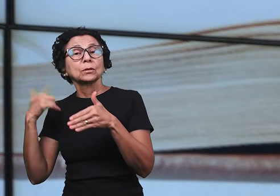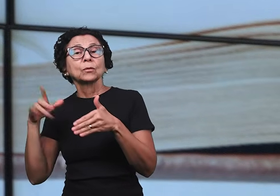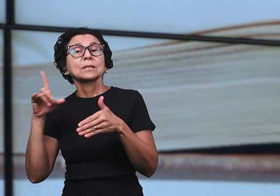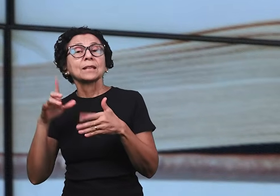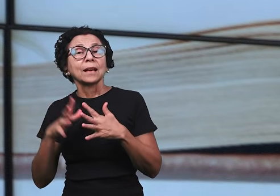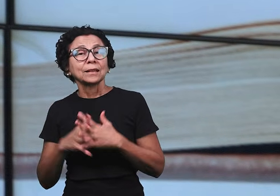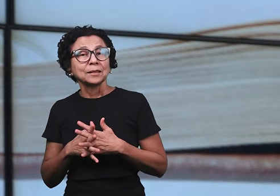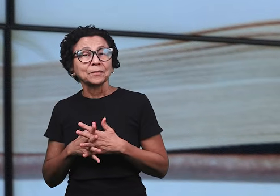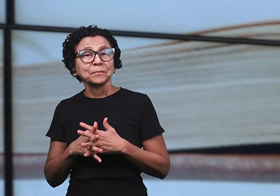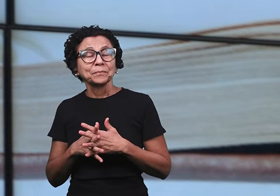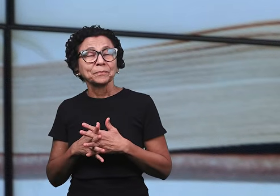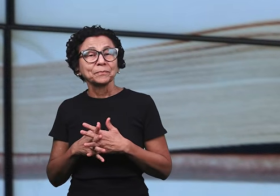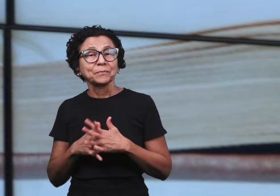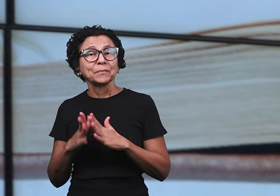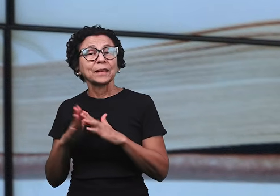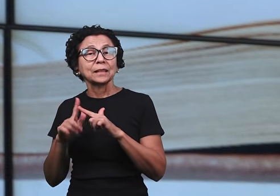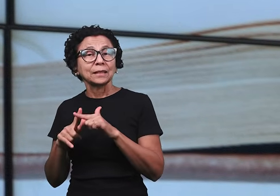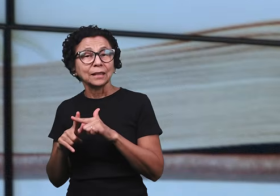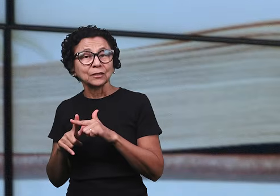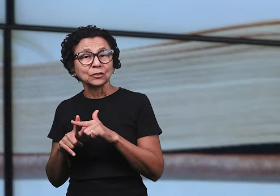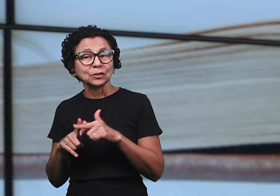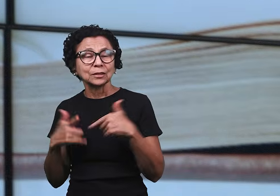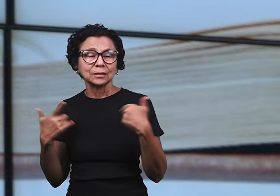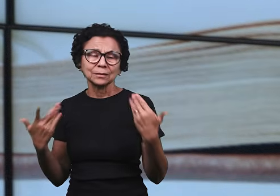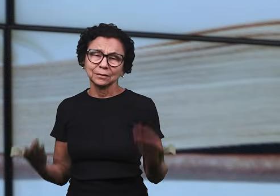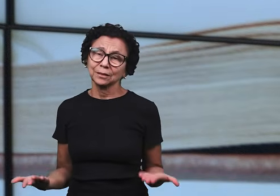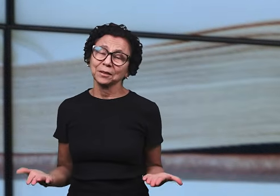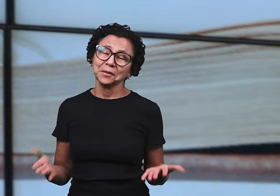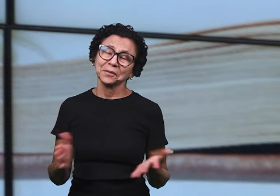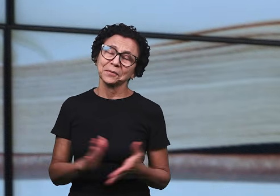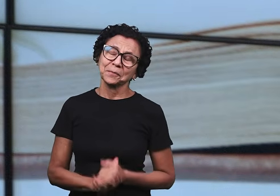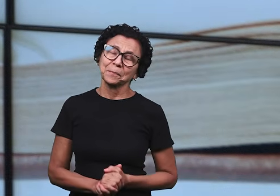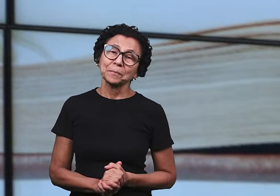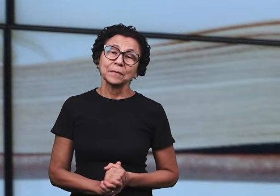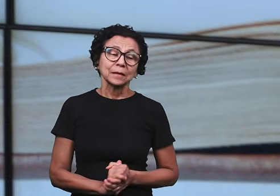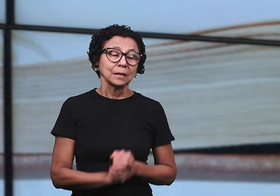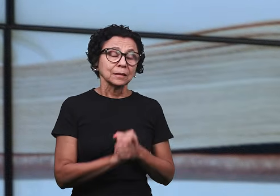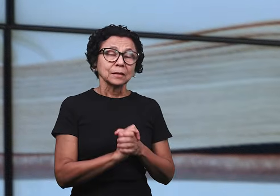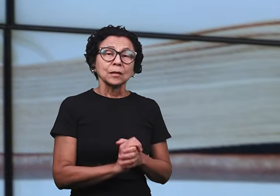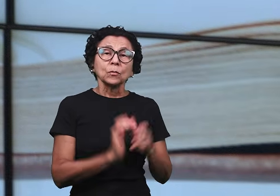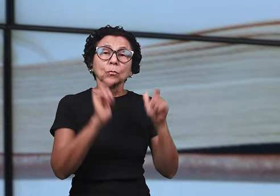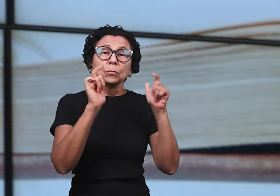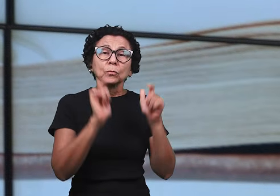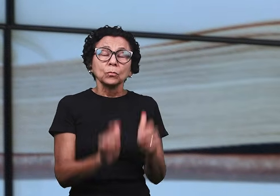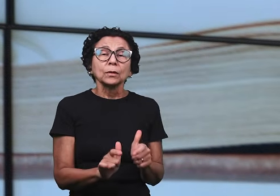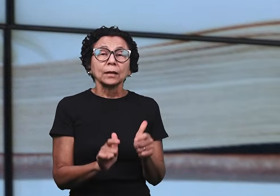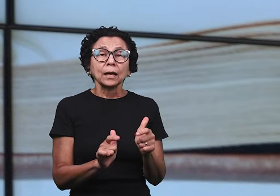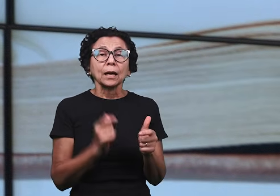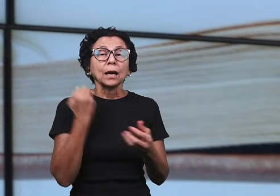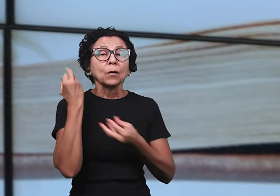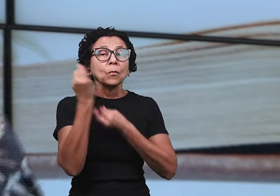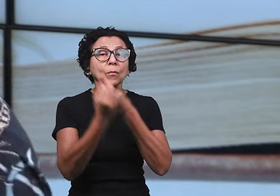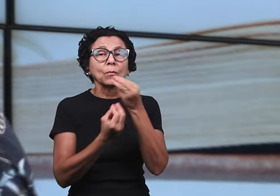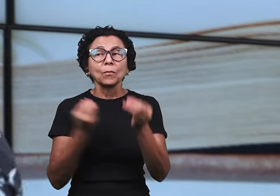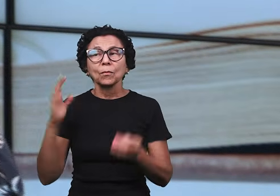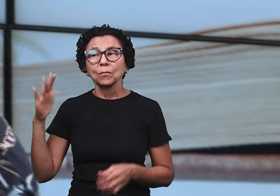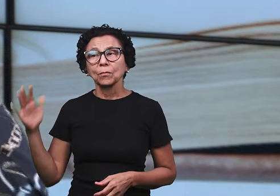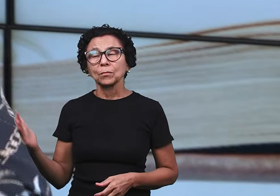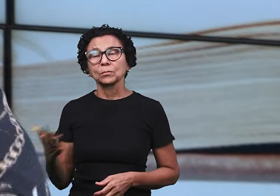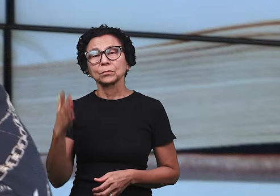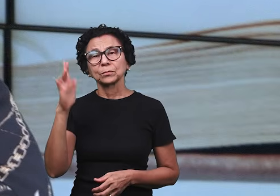se o coração dela está voltado para o Senhor, é a quem ela vai adorar. E é